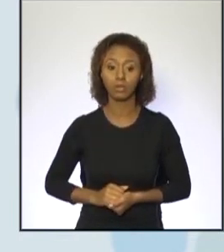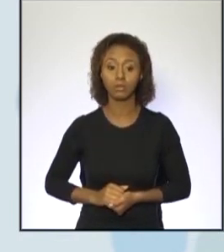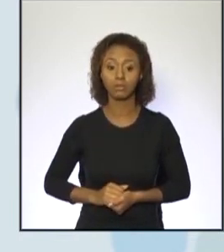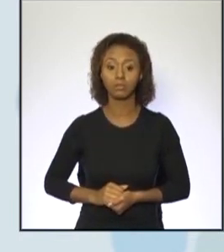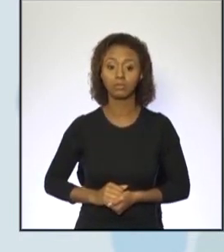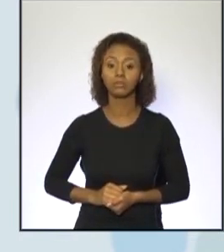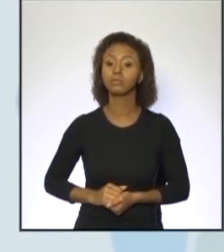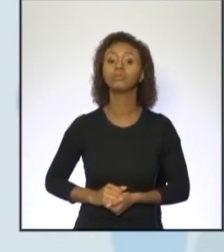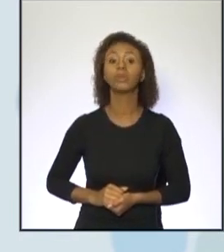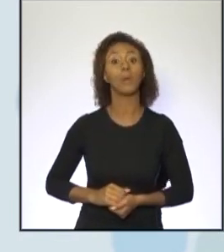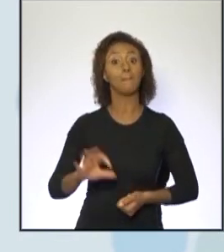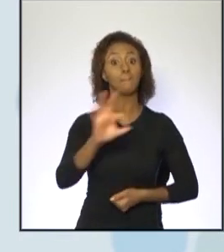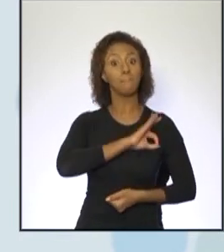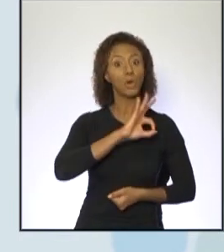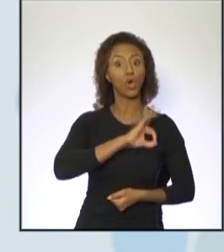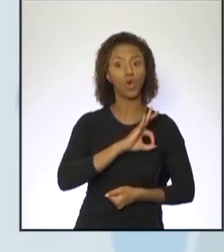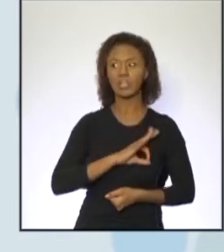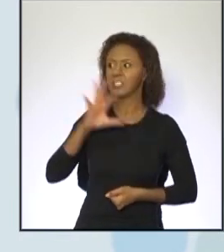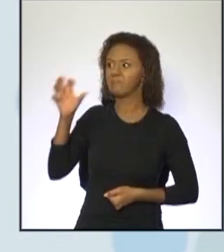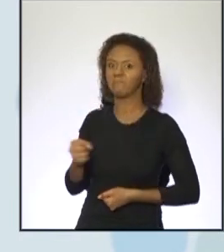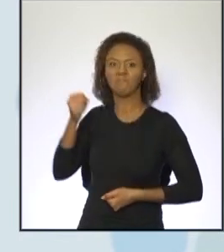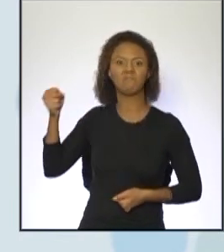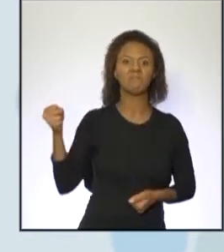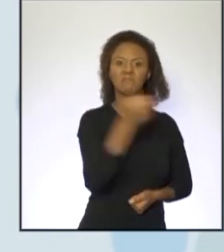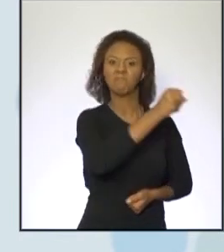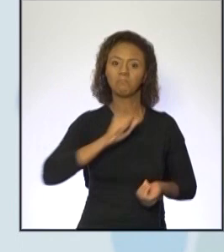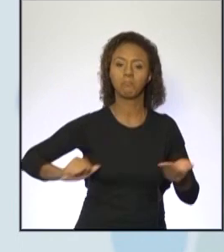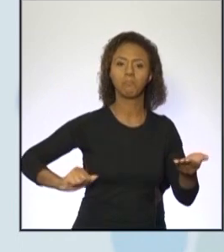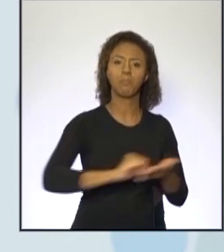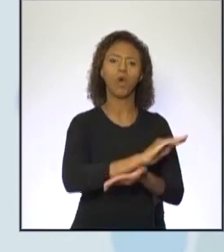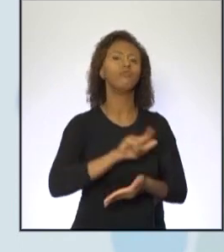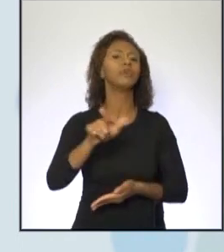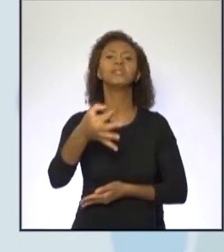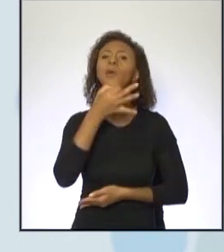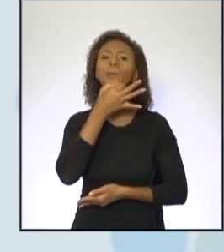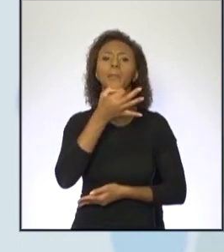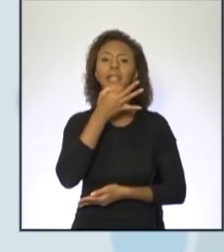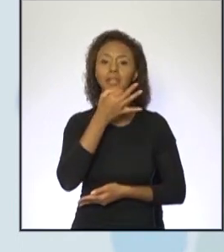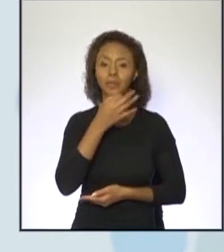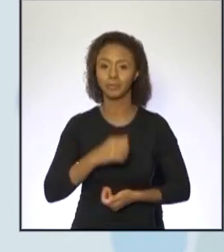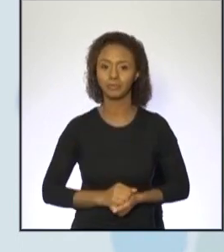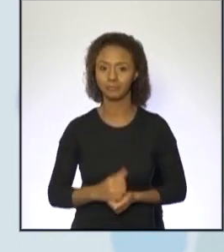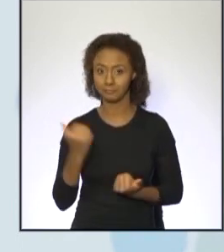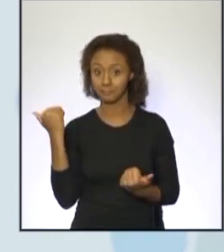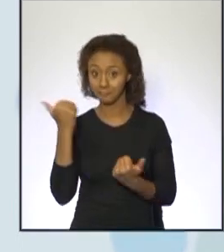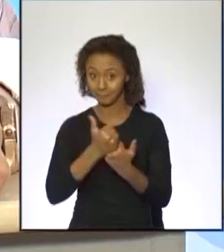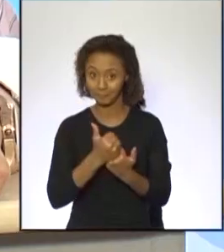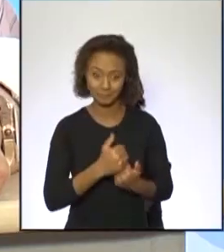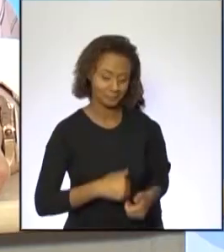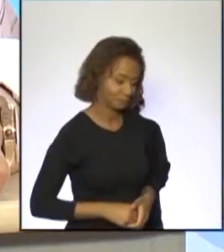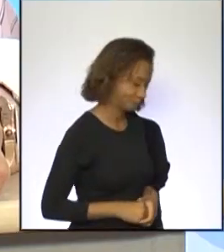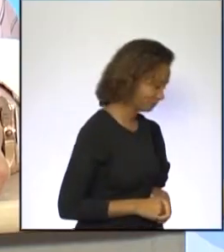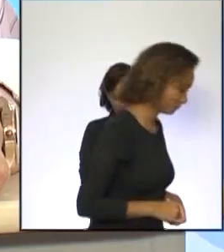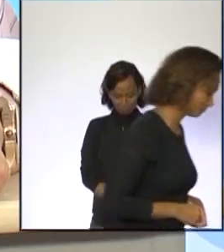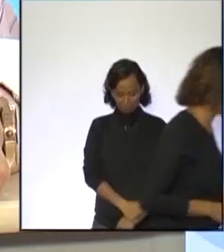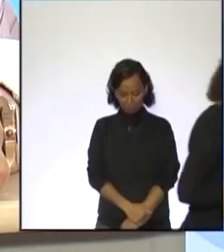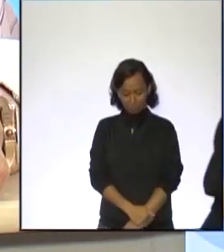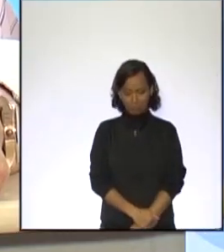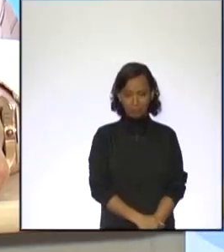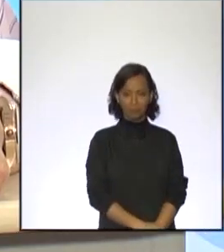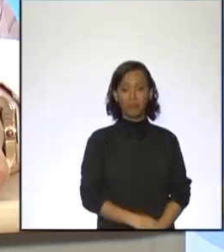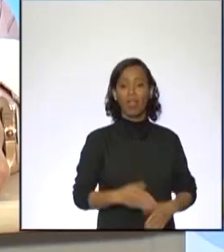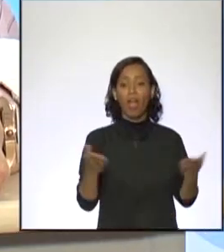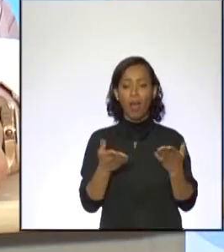da intervenção policial. O que vocês achariam, né? Kátia, eu posso fazer a leitura aqui de uma participação que